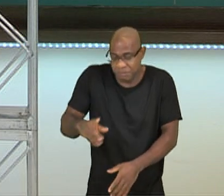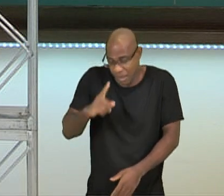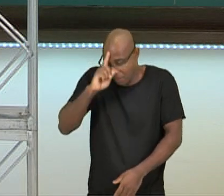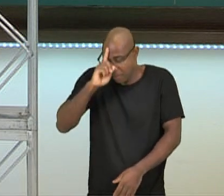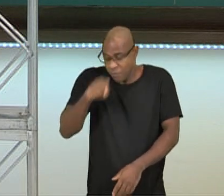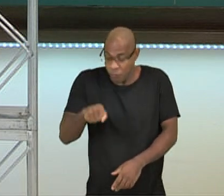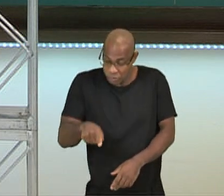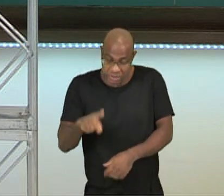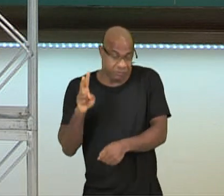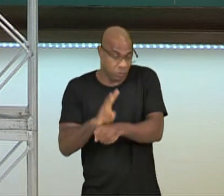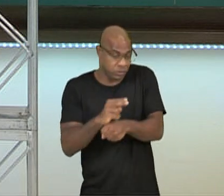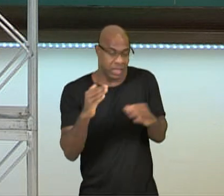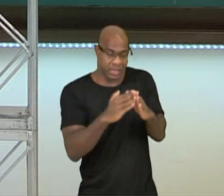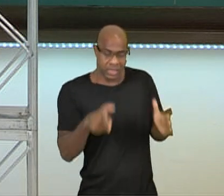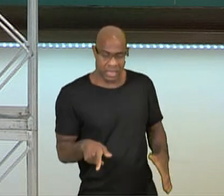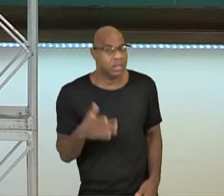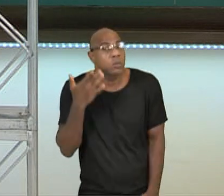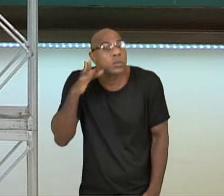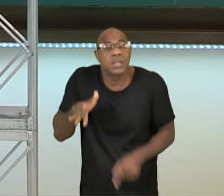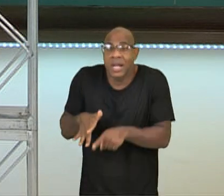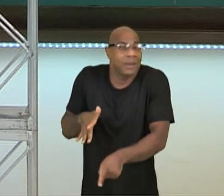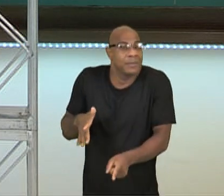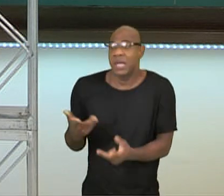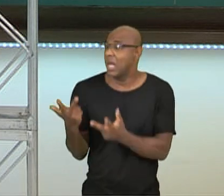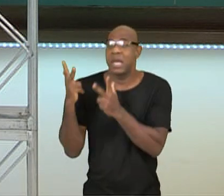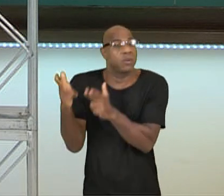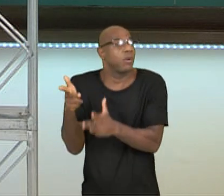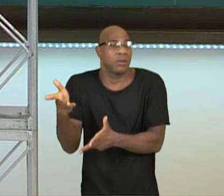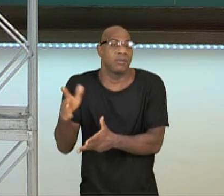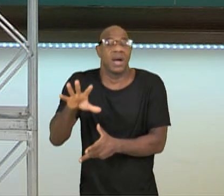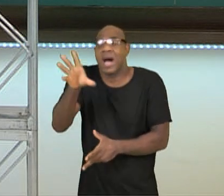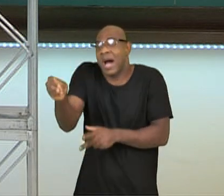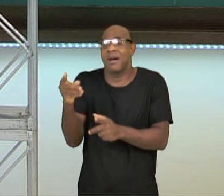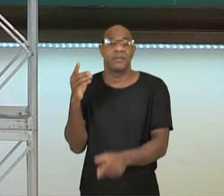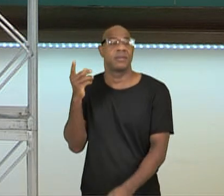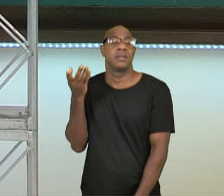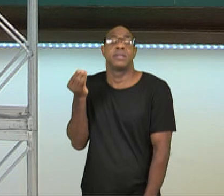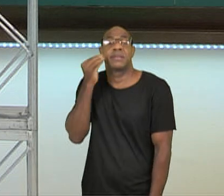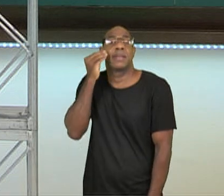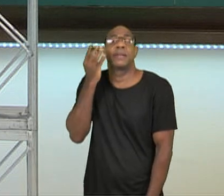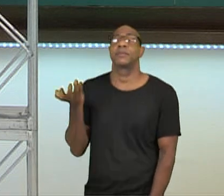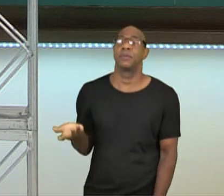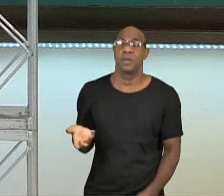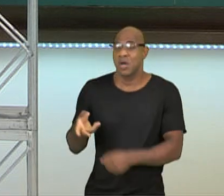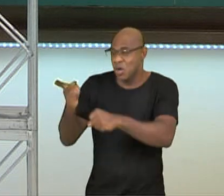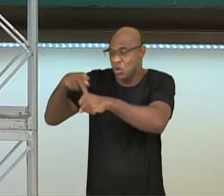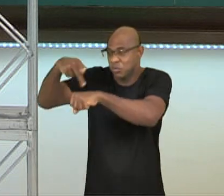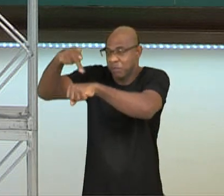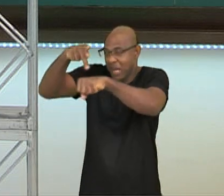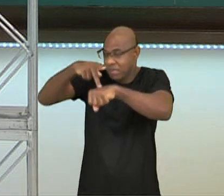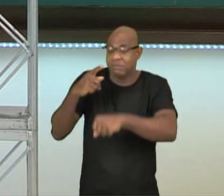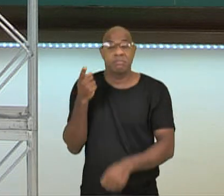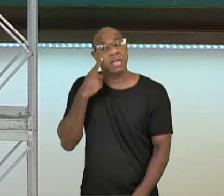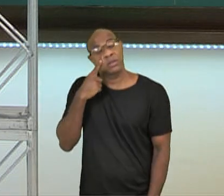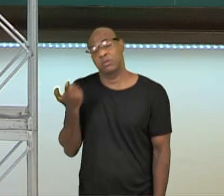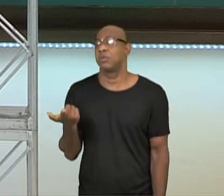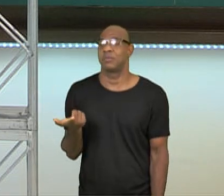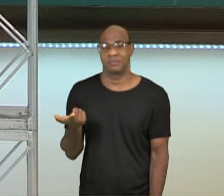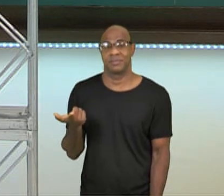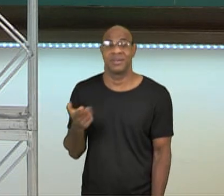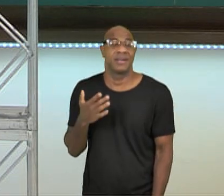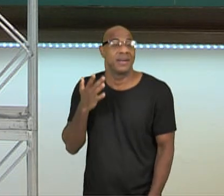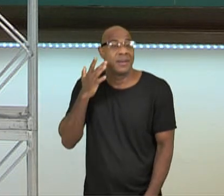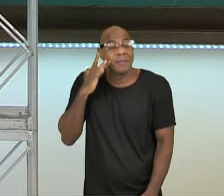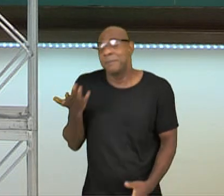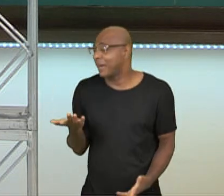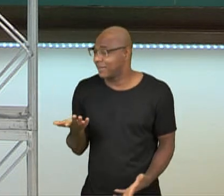não têm condições, e a África, ela, mesmo assim, tentou, certos países africanos, mas ali